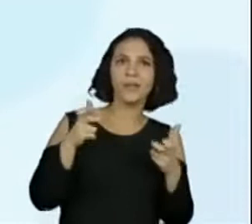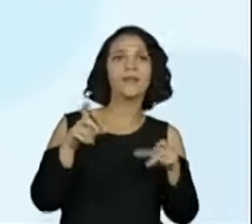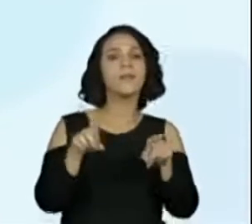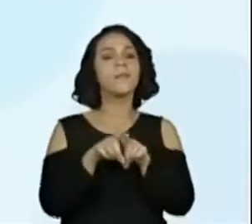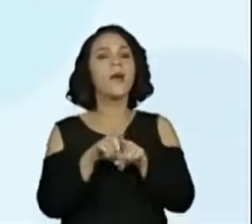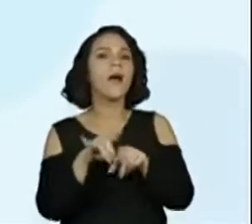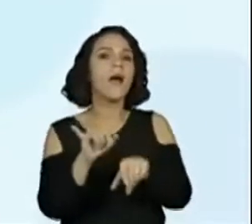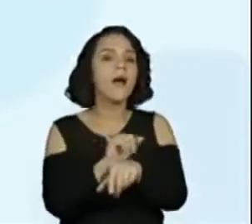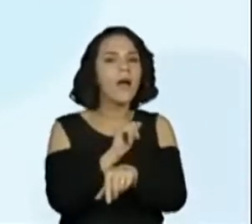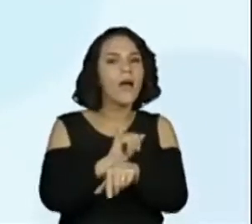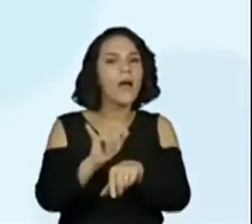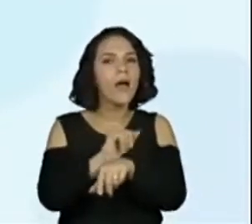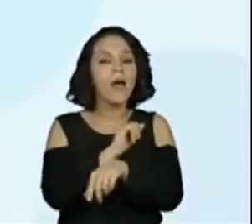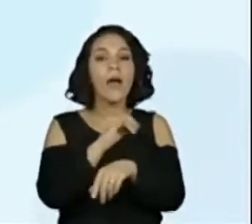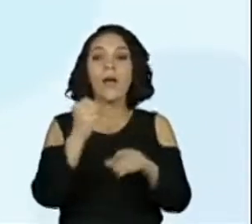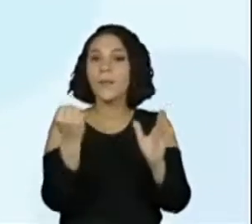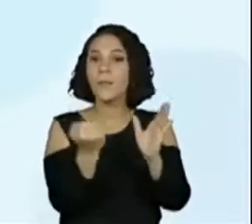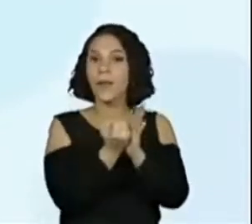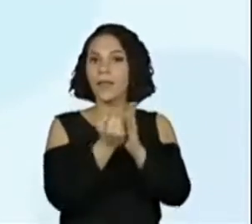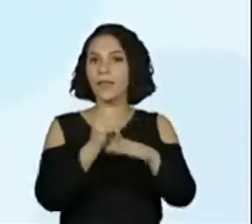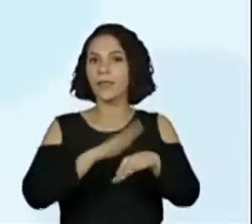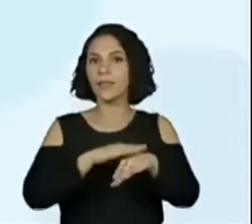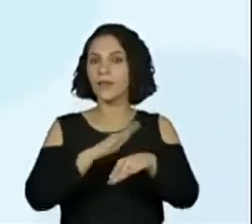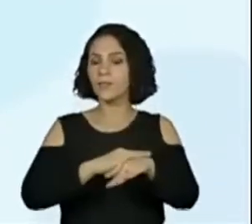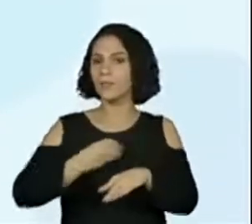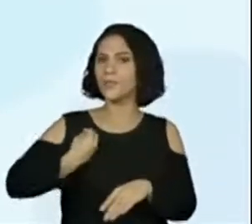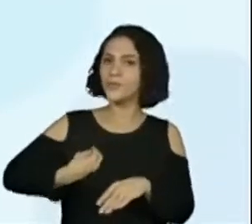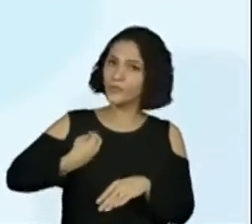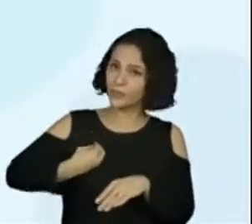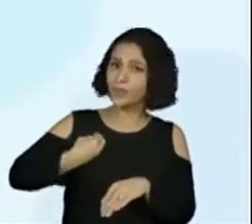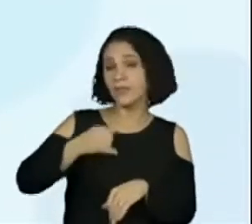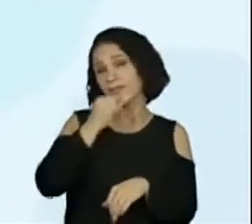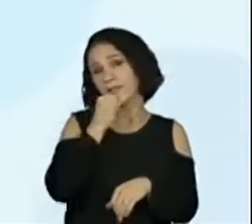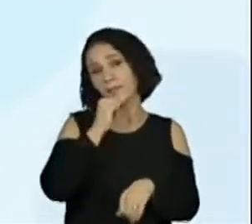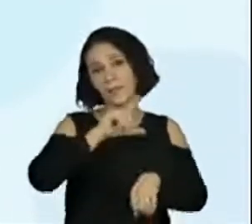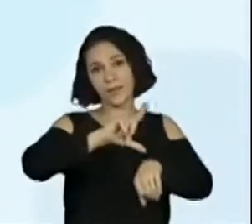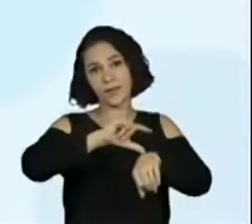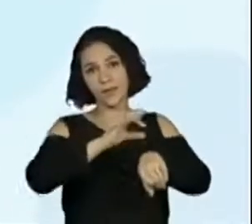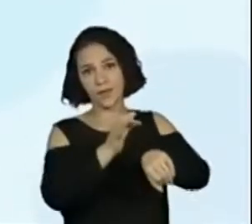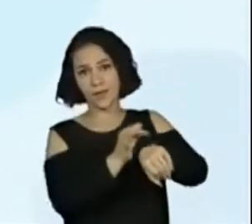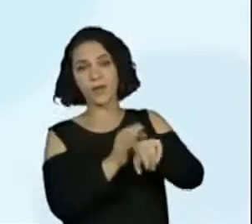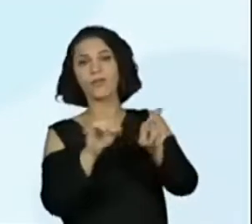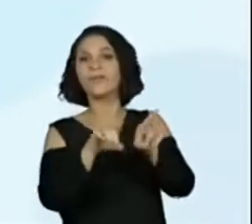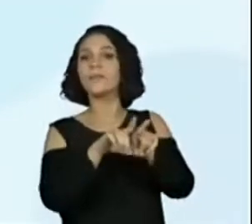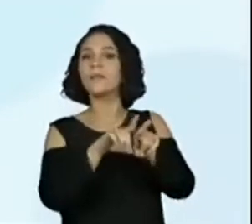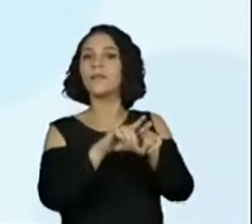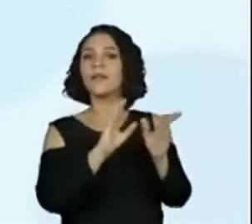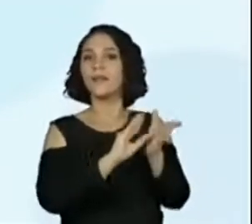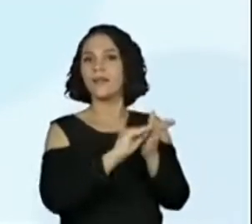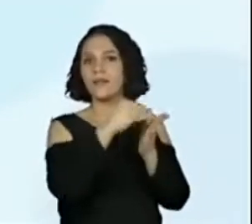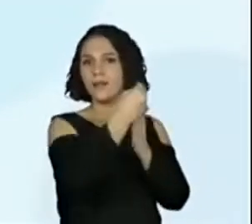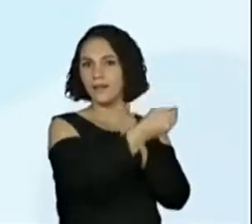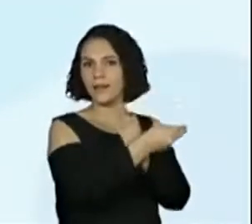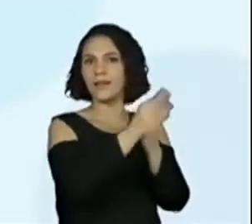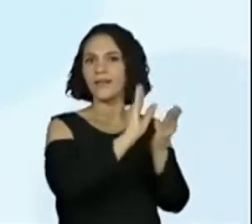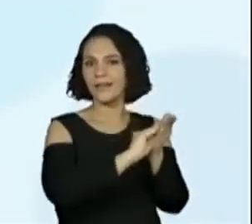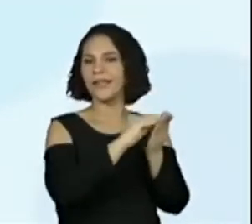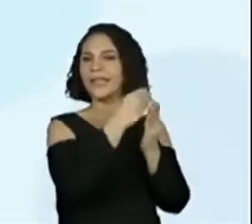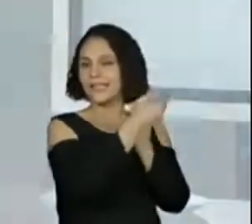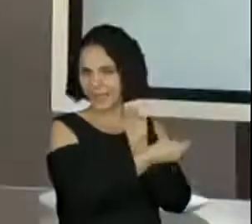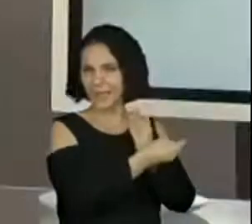do tempo presentes na comunidade, como relógio e calendário. Muito bem,